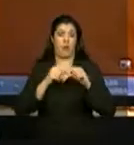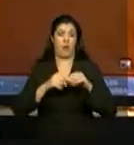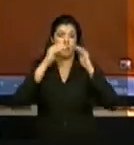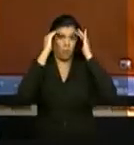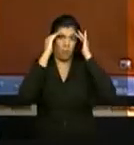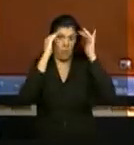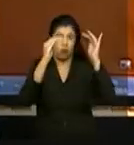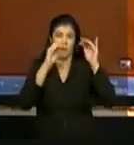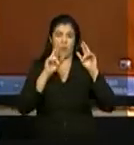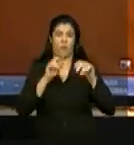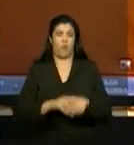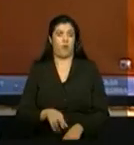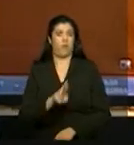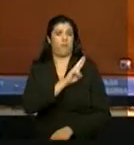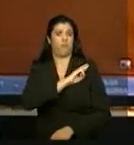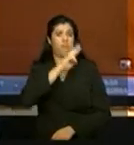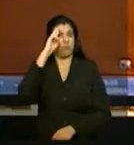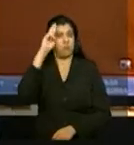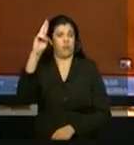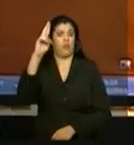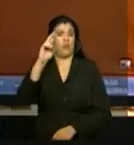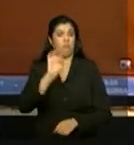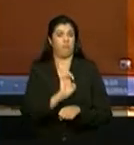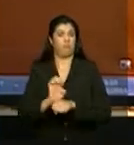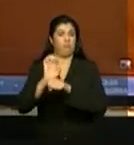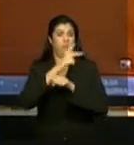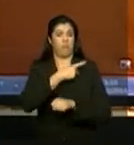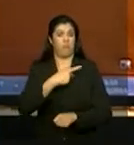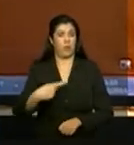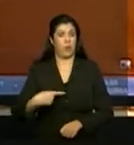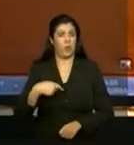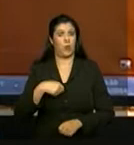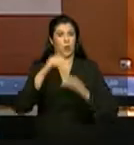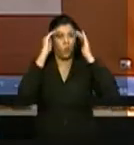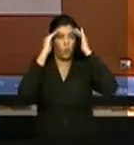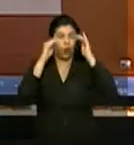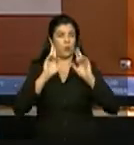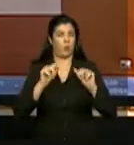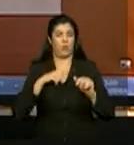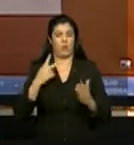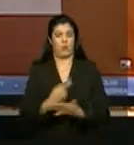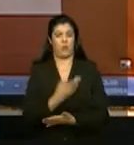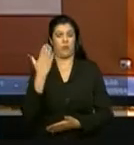como oms como a razões que nunca teve